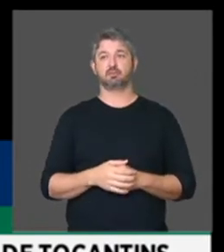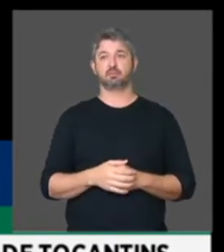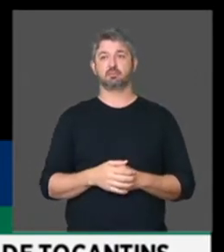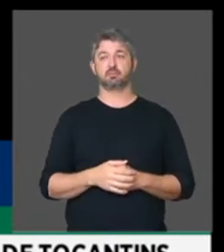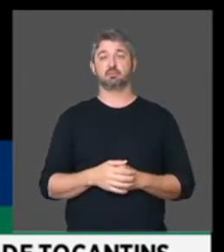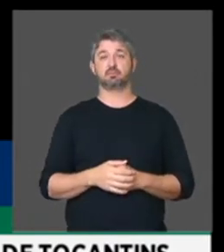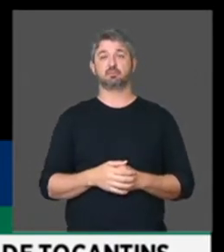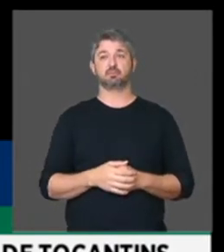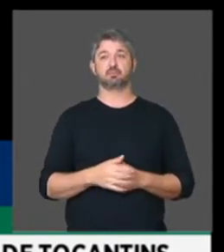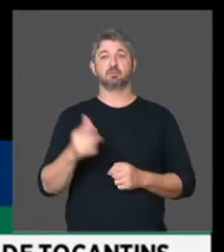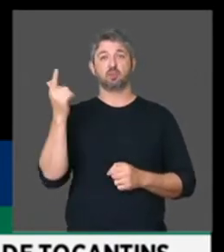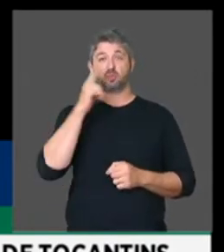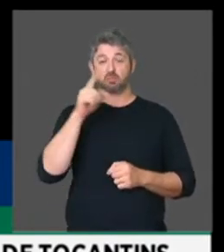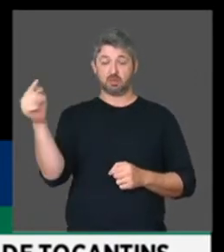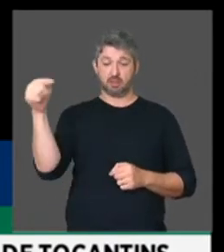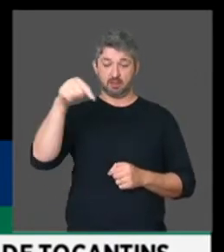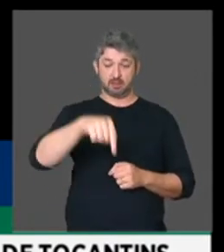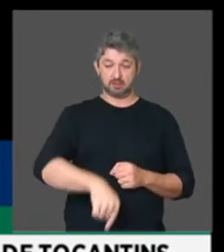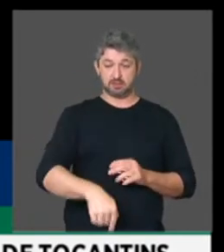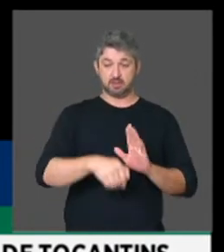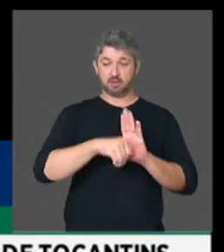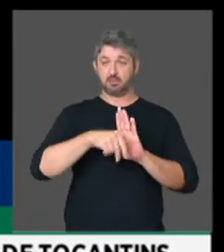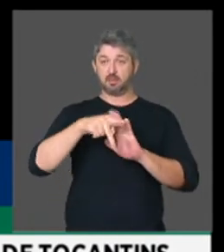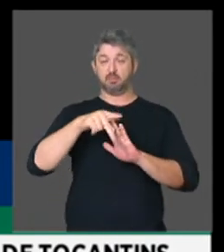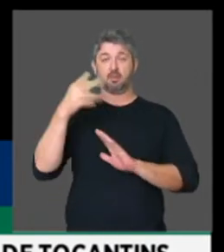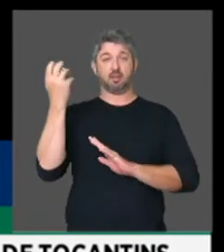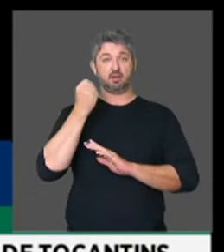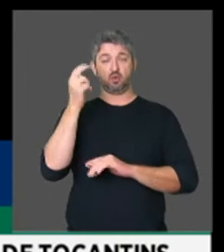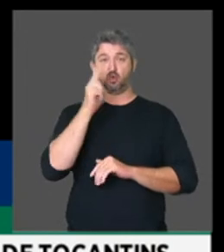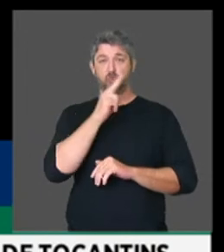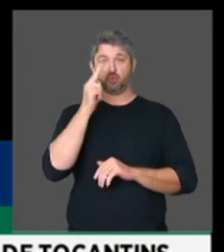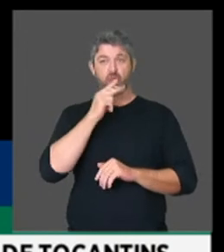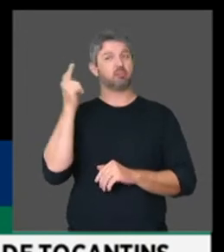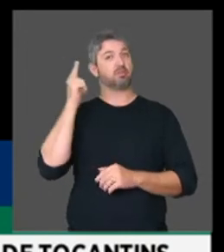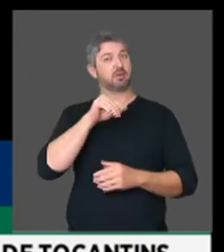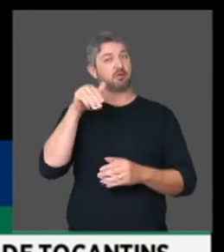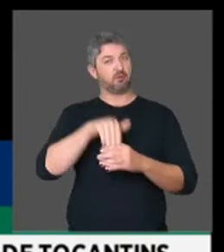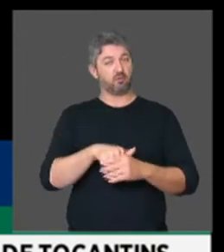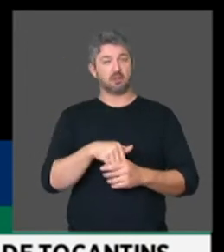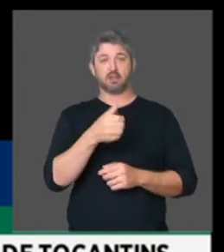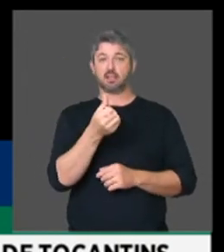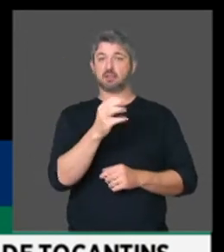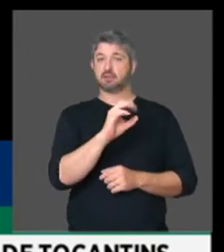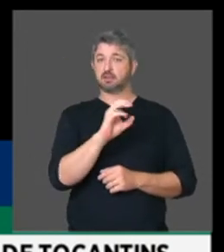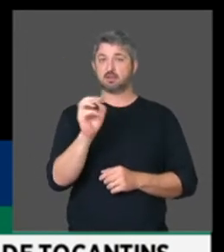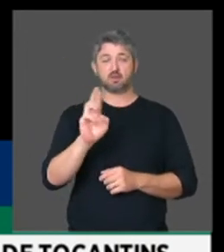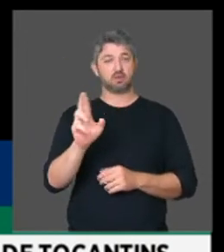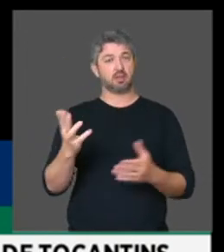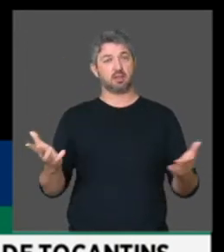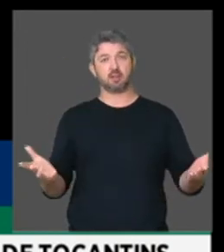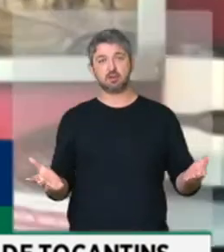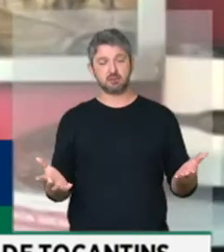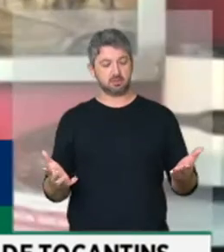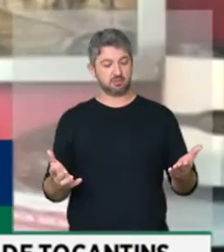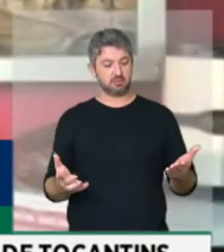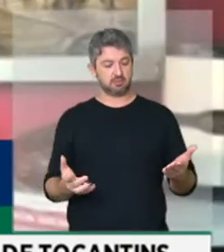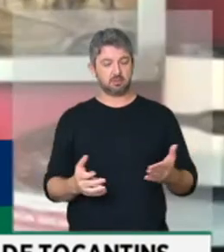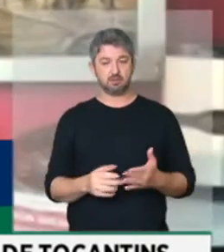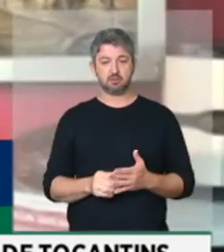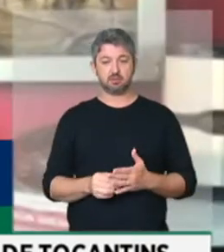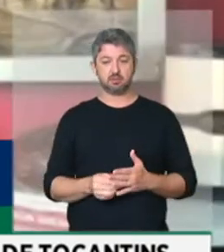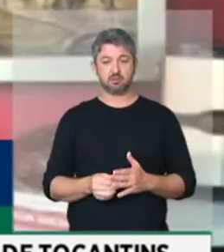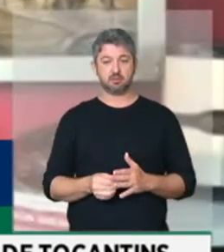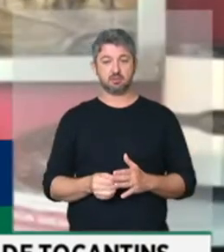nós tragamos aqui a MP do auxílio emergencial para que a gente volte os R$600 do auxílio emergencial. Mas o que nós